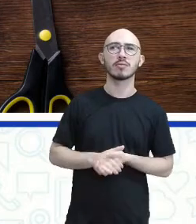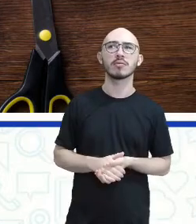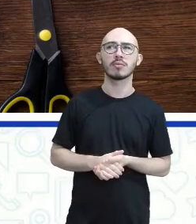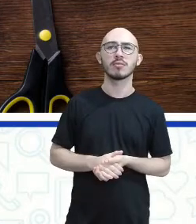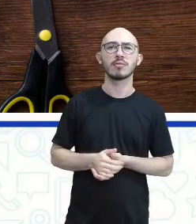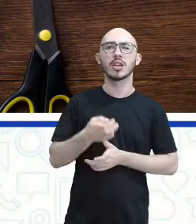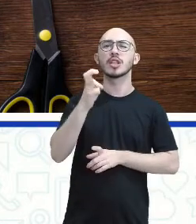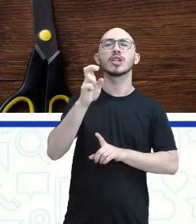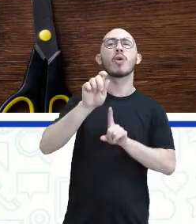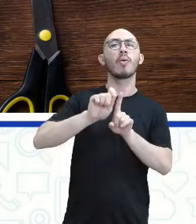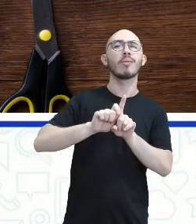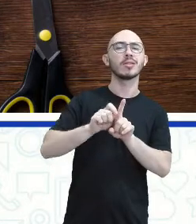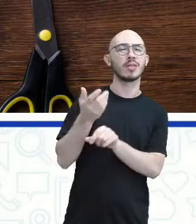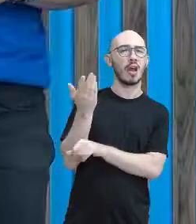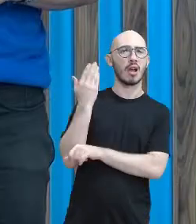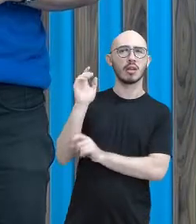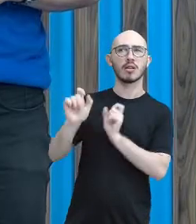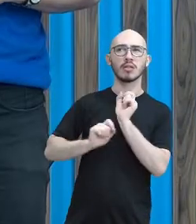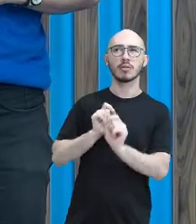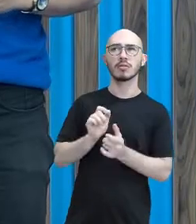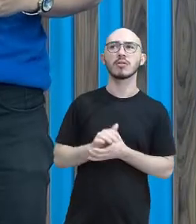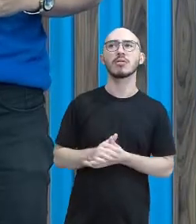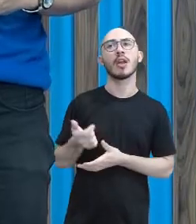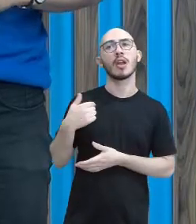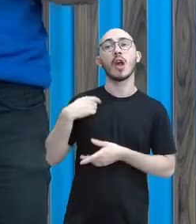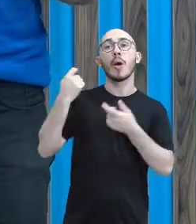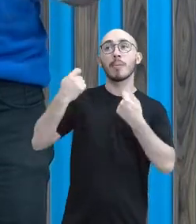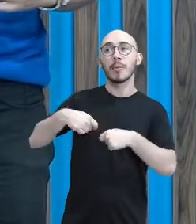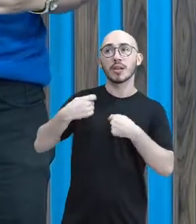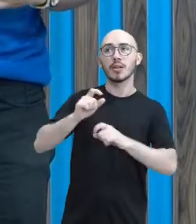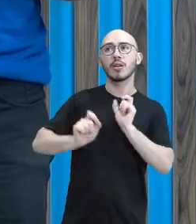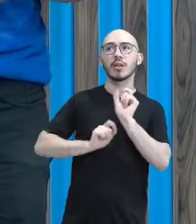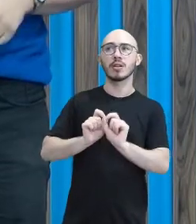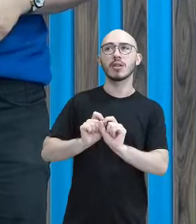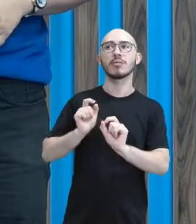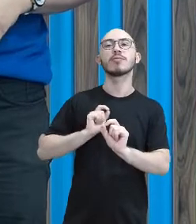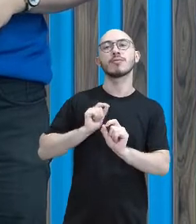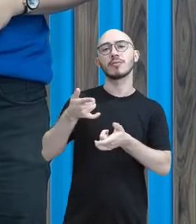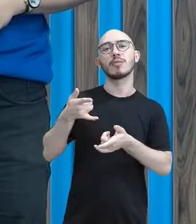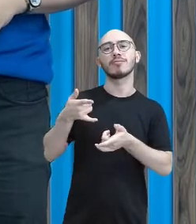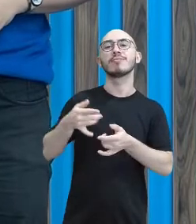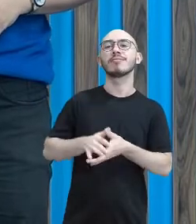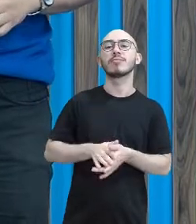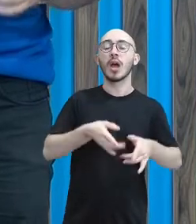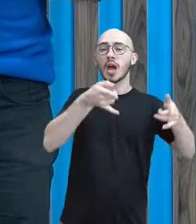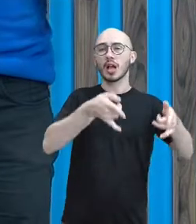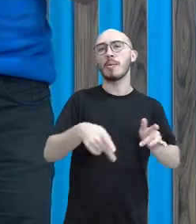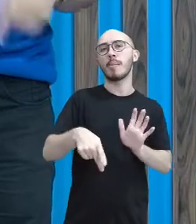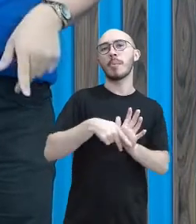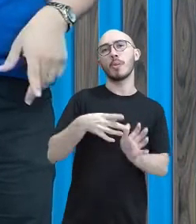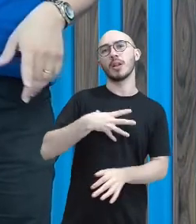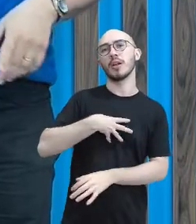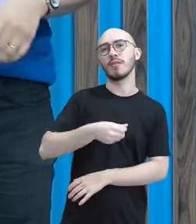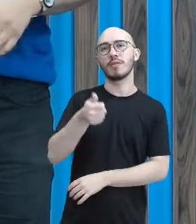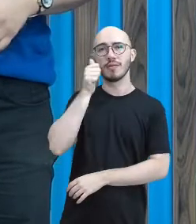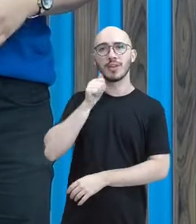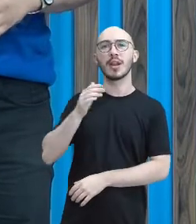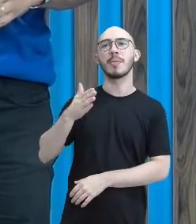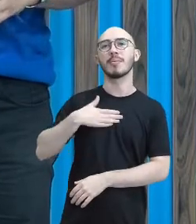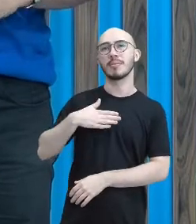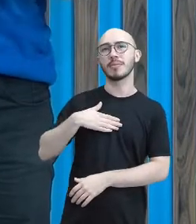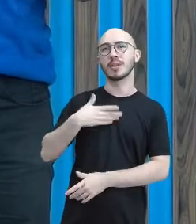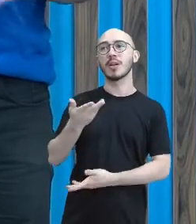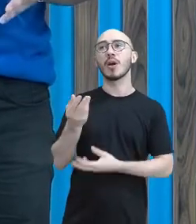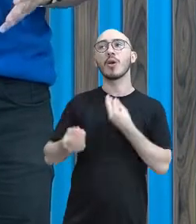que 5 meses atrás, que eu tive que, sem saber, montar o berço da minha filha, e também de rebaixar.